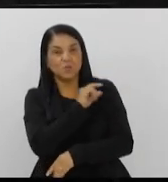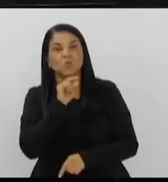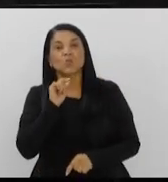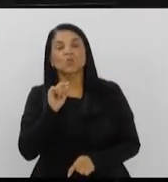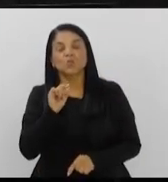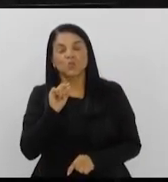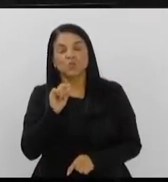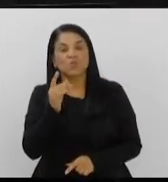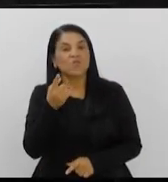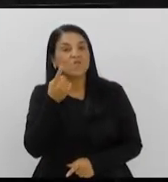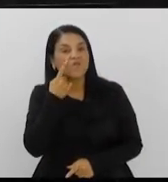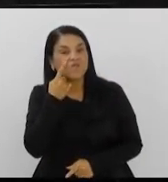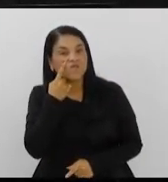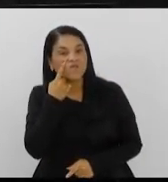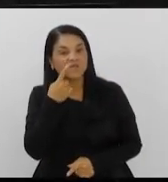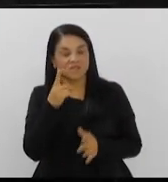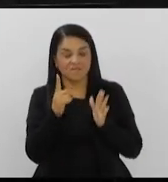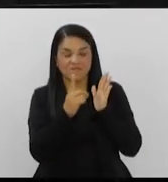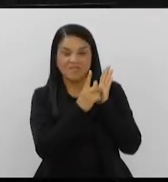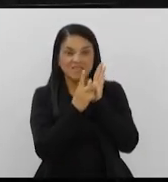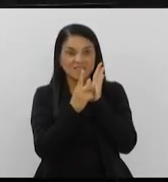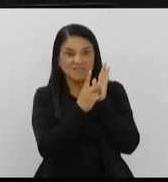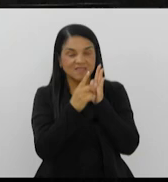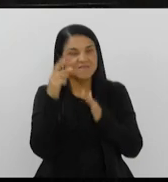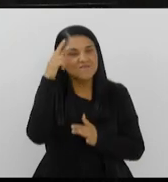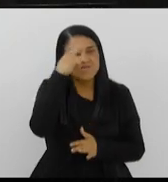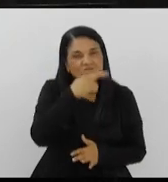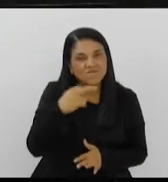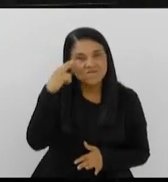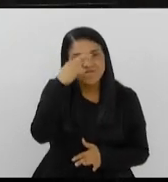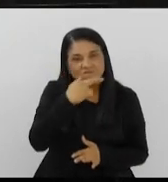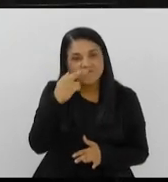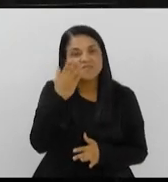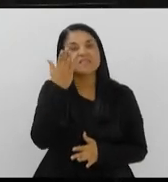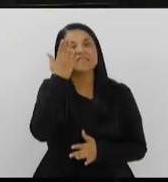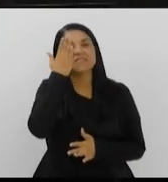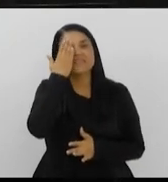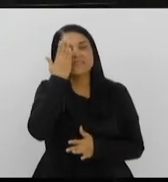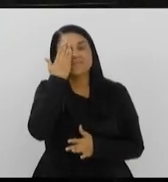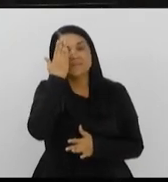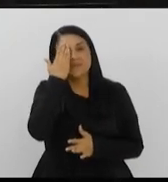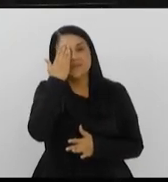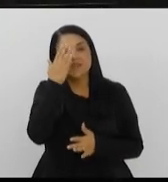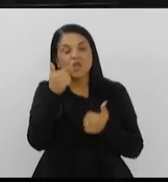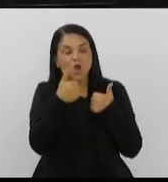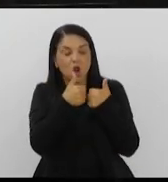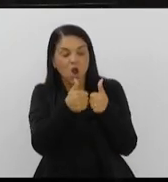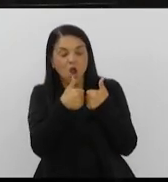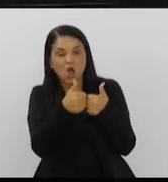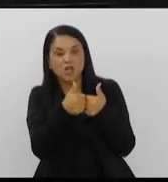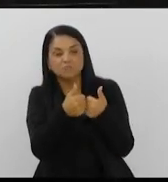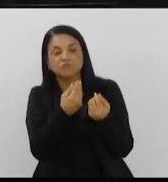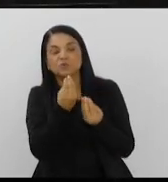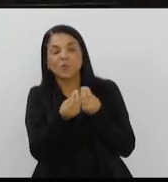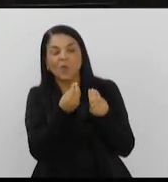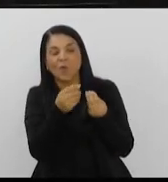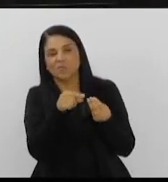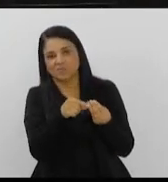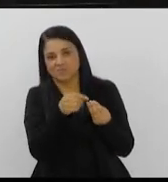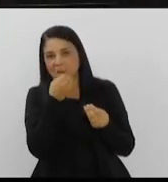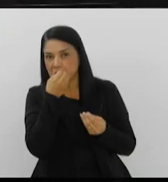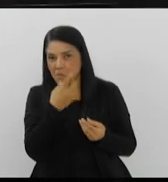Detran for realmente fazer uma fiscalização para saber o estado dos veículos e se realmente eles